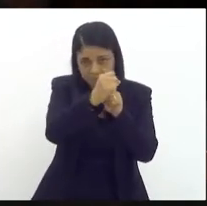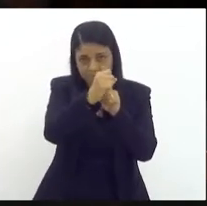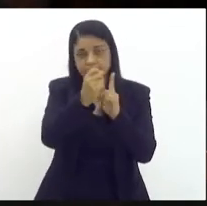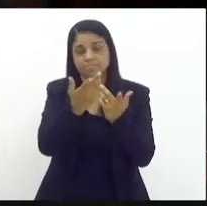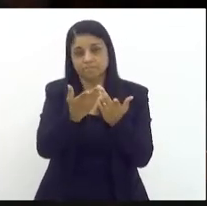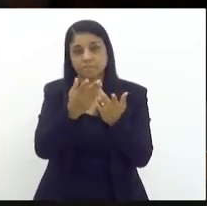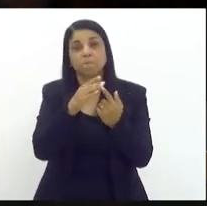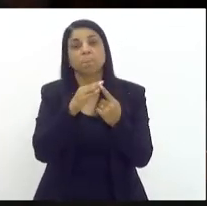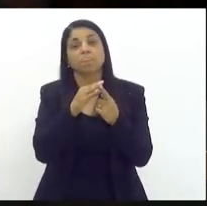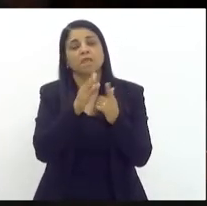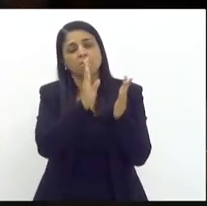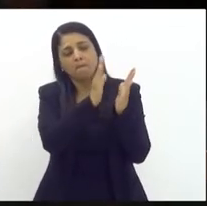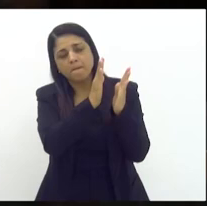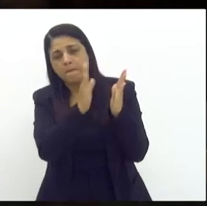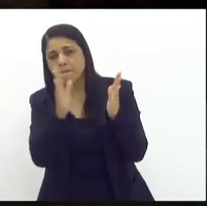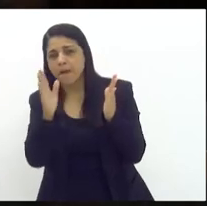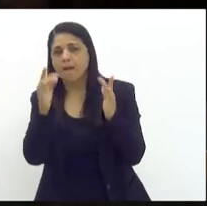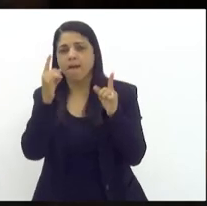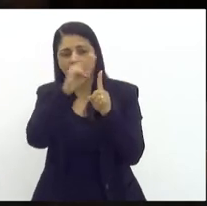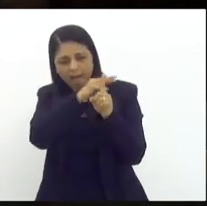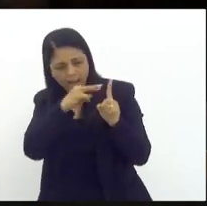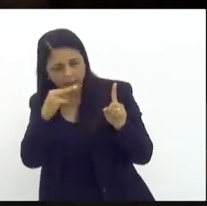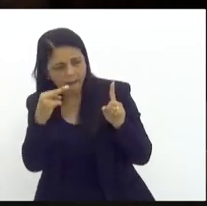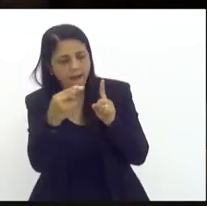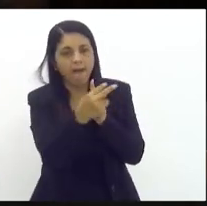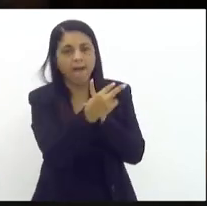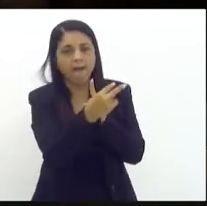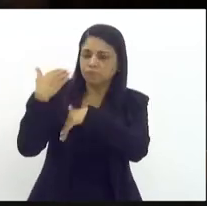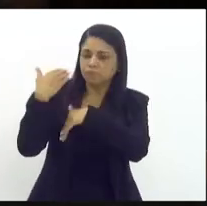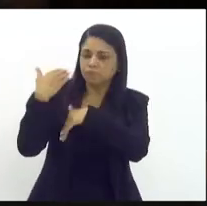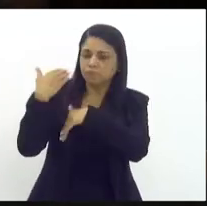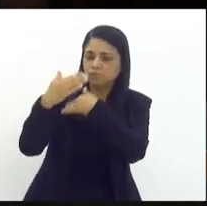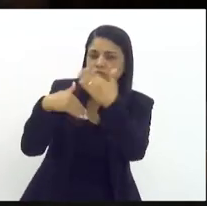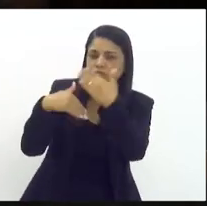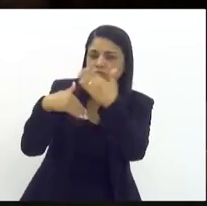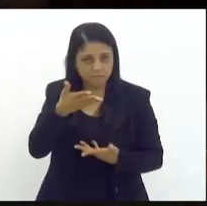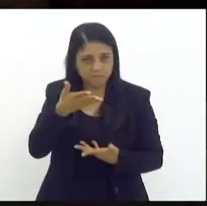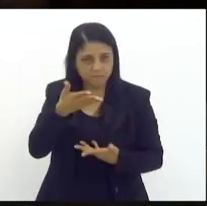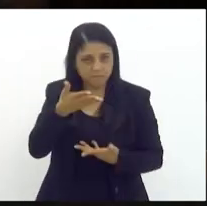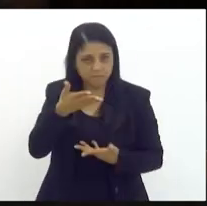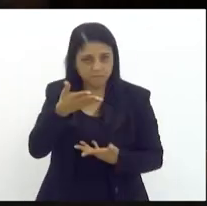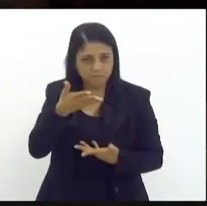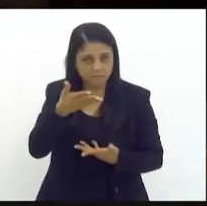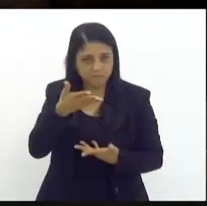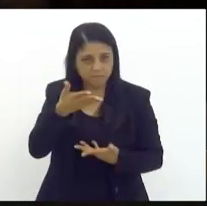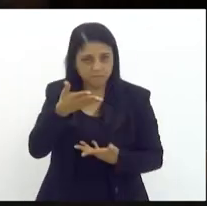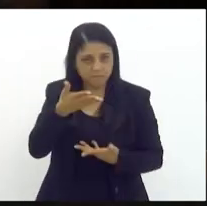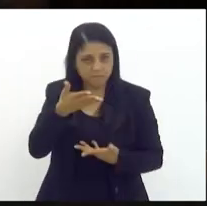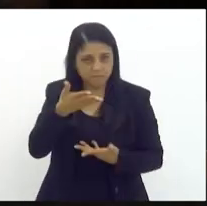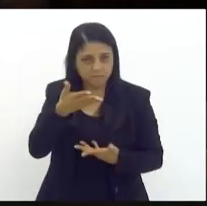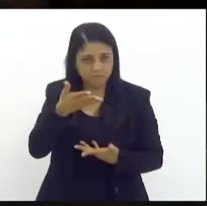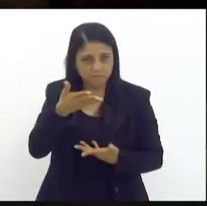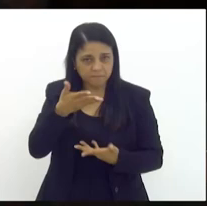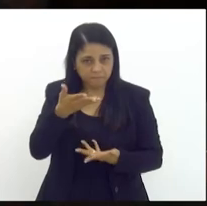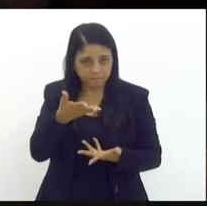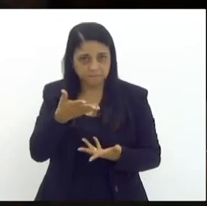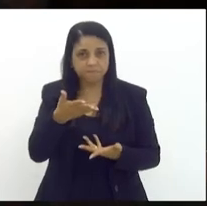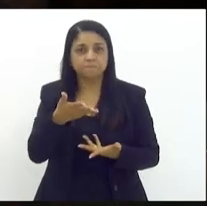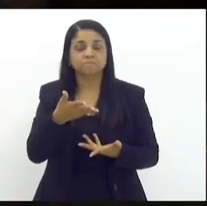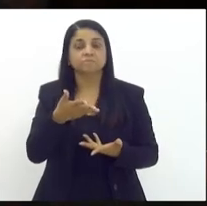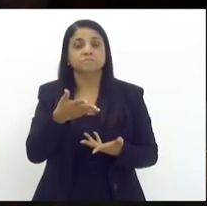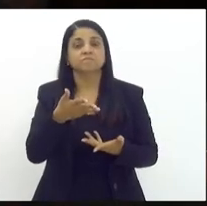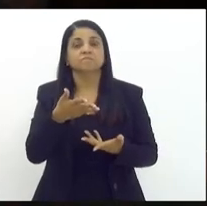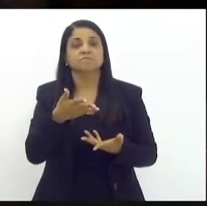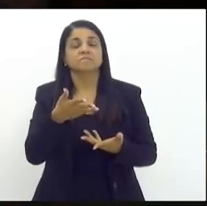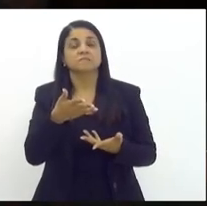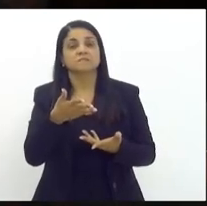dentro dessa ótica que eu vou tentar desenvolver aqui a minha preleção e na Ótica